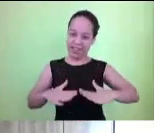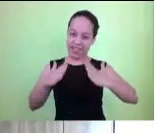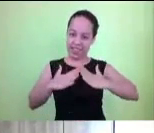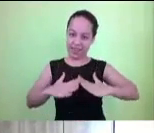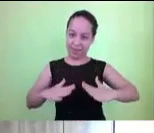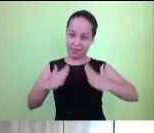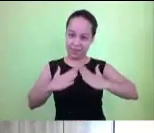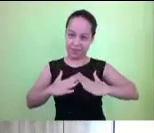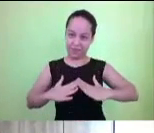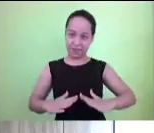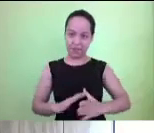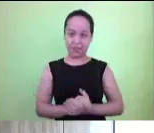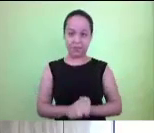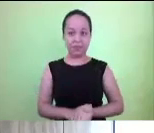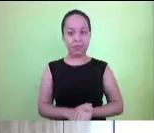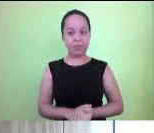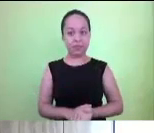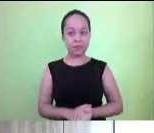Vamos para o próximo.